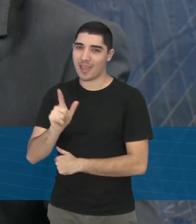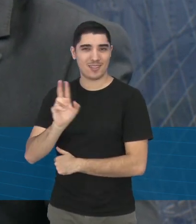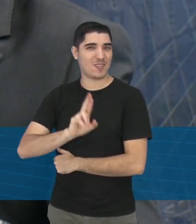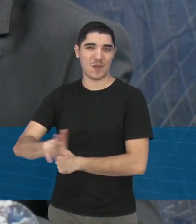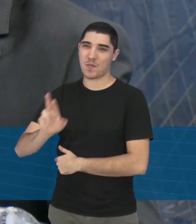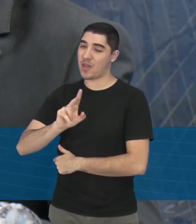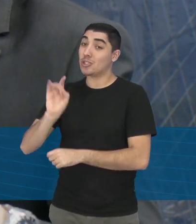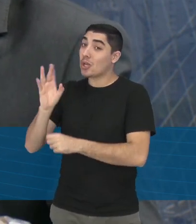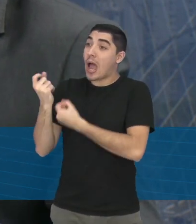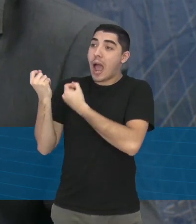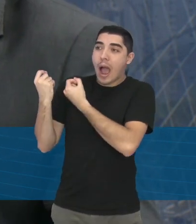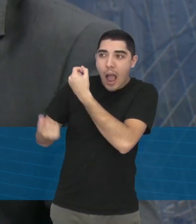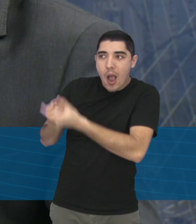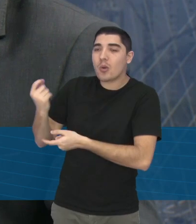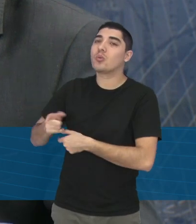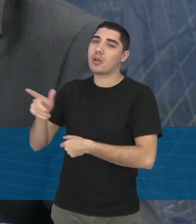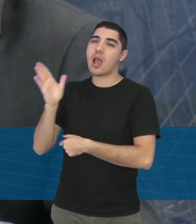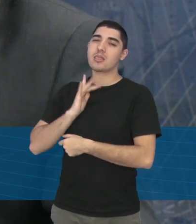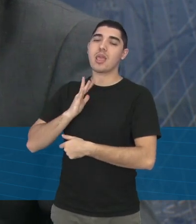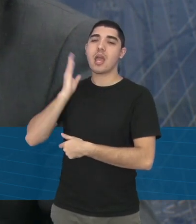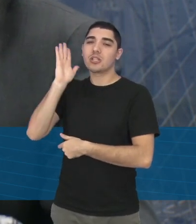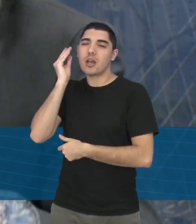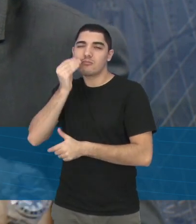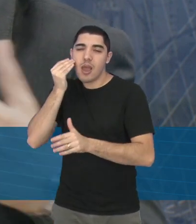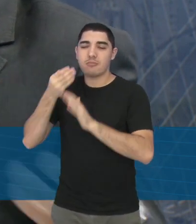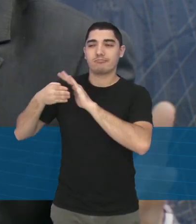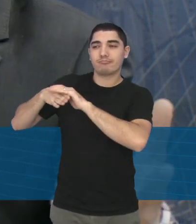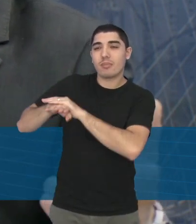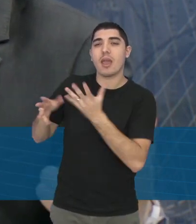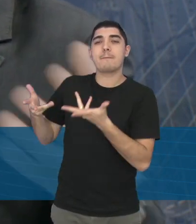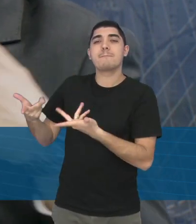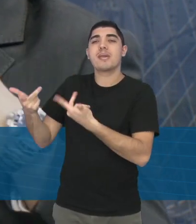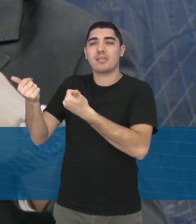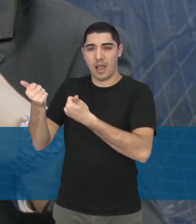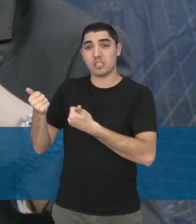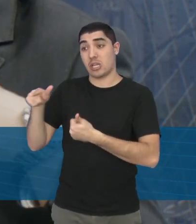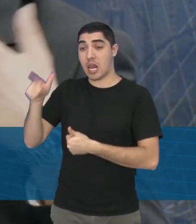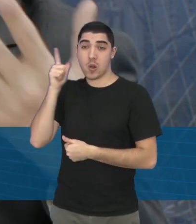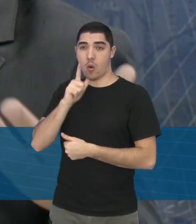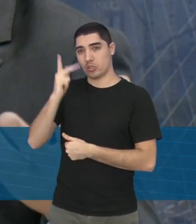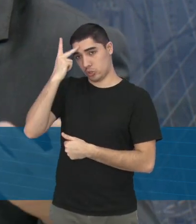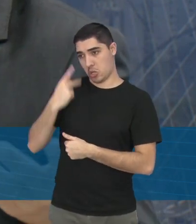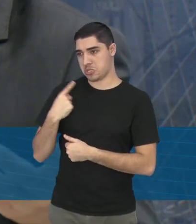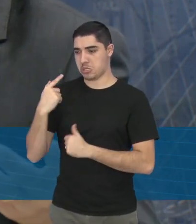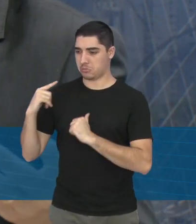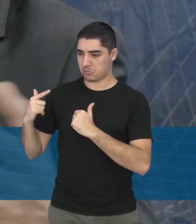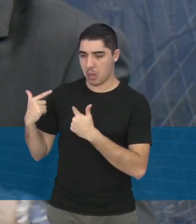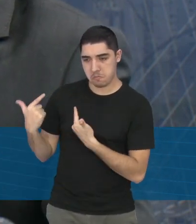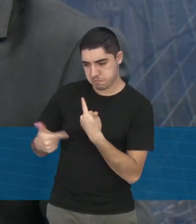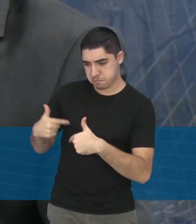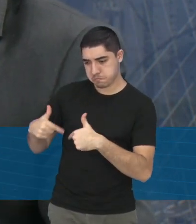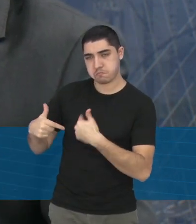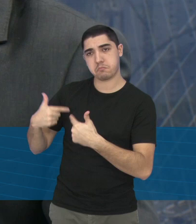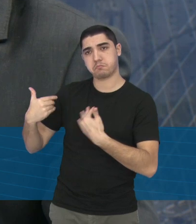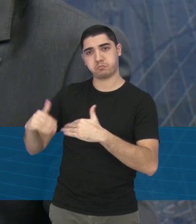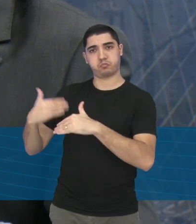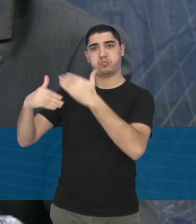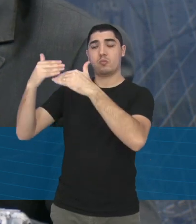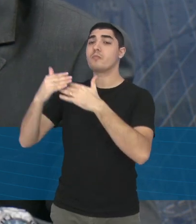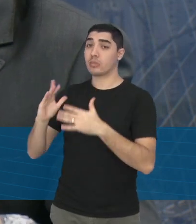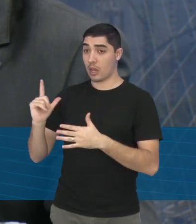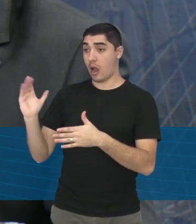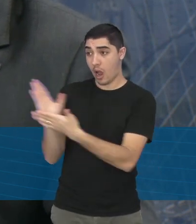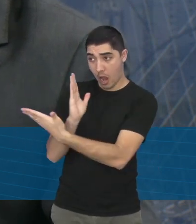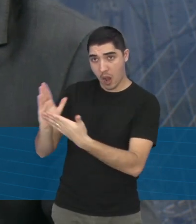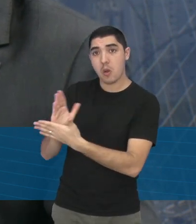da mesma forma que há a possibilidade de se desenvolver pessoalmente, entregando socialmente, algumas pessoas